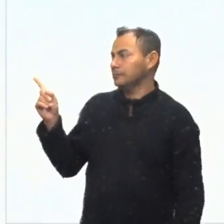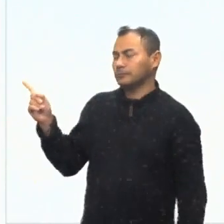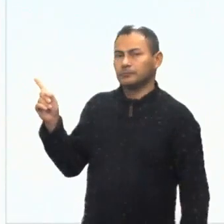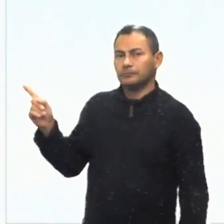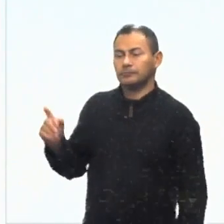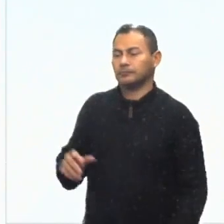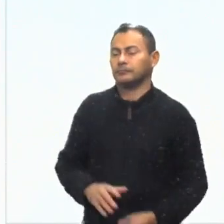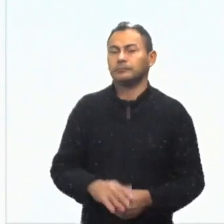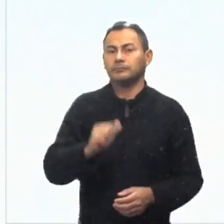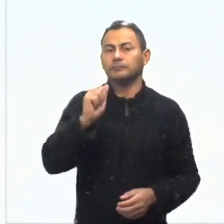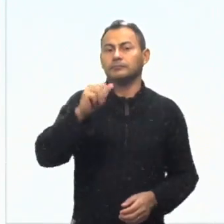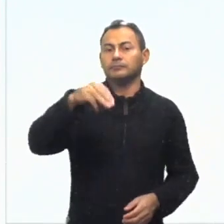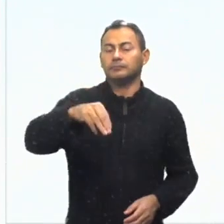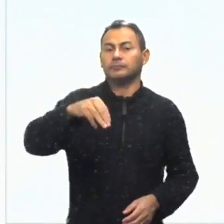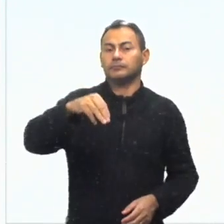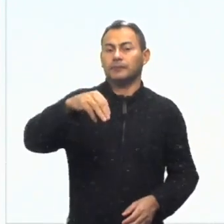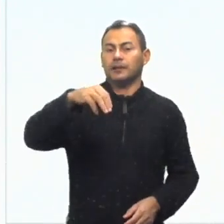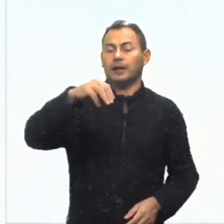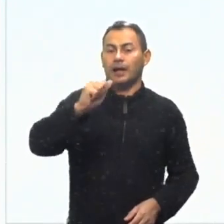de AM, PM.